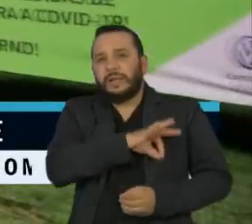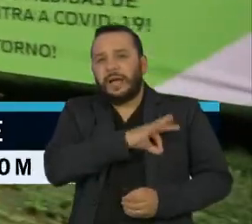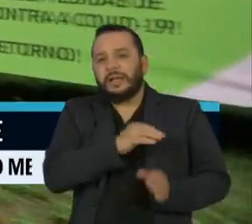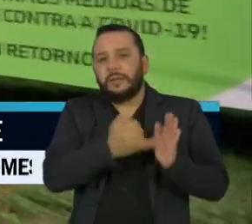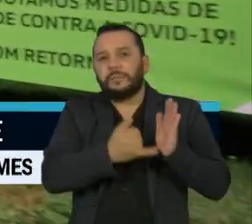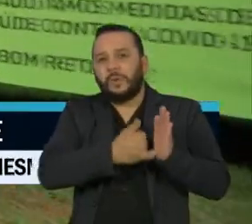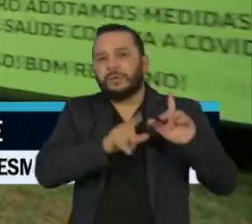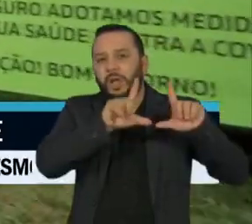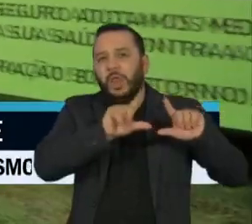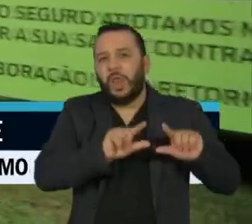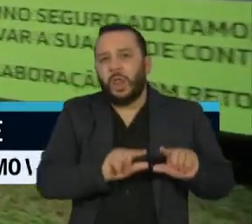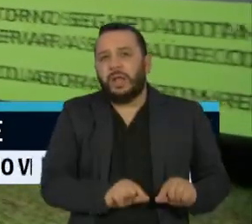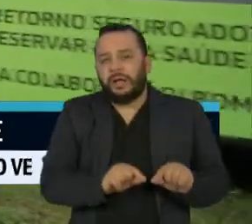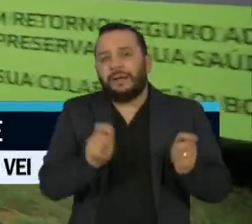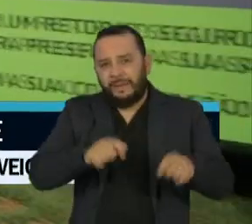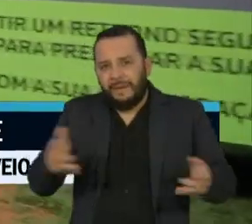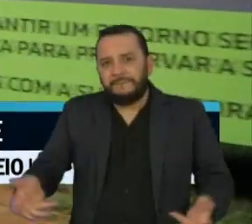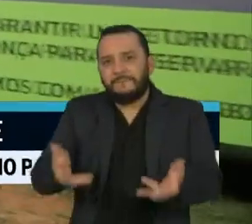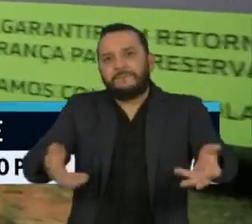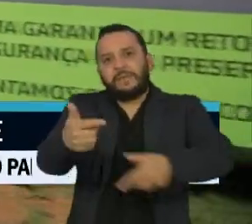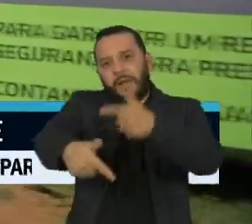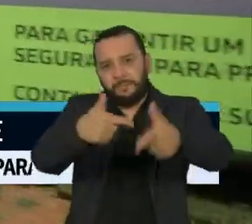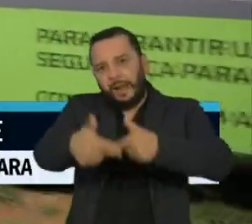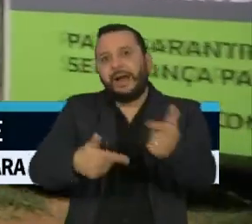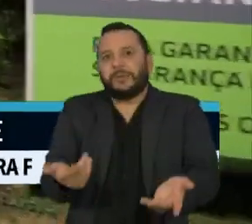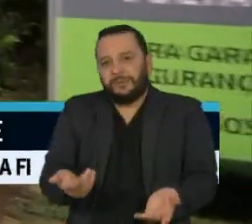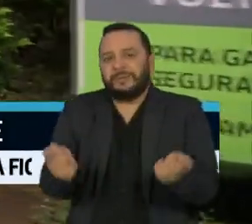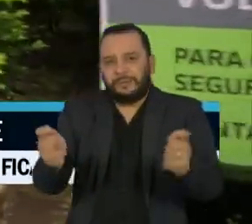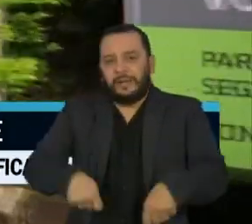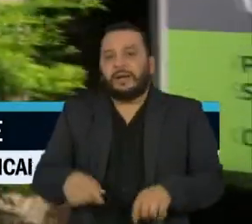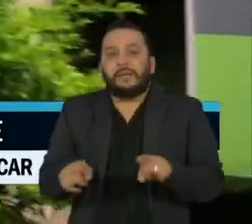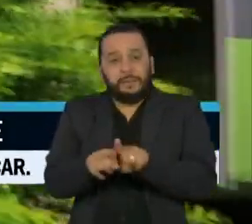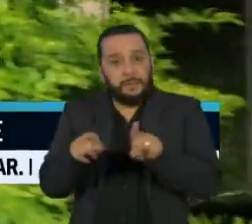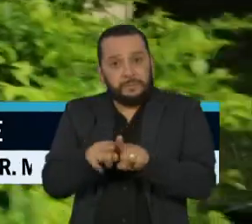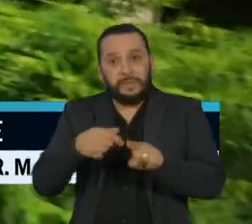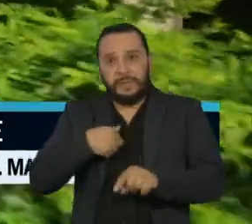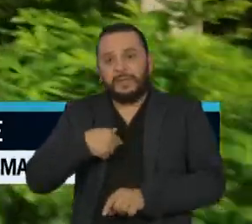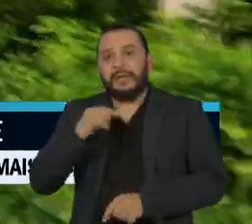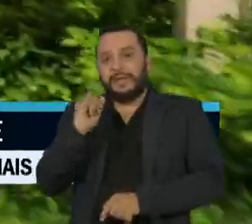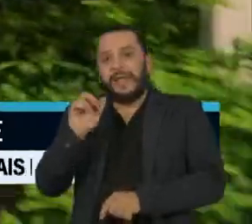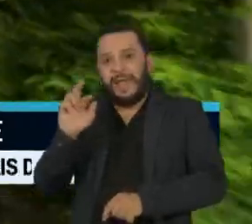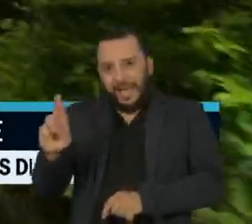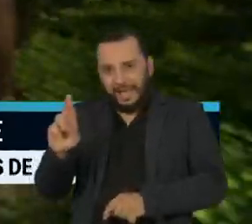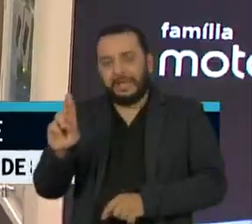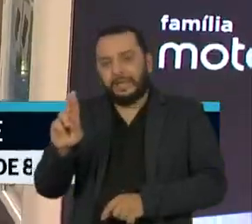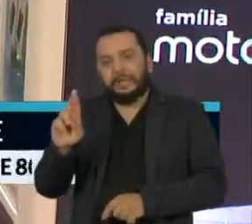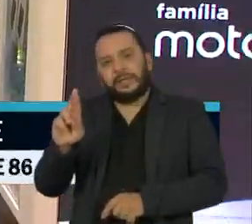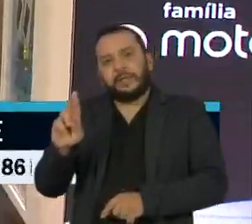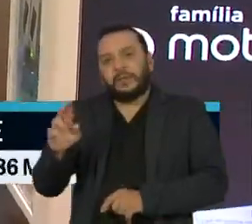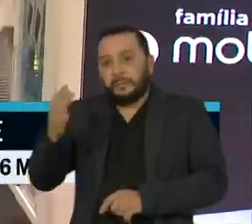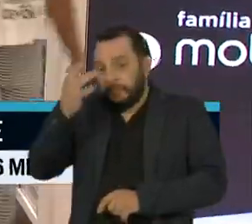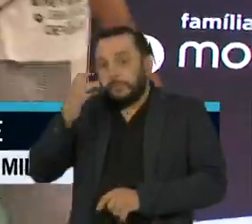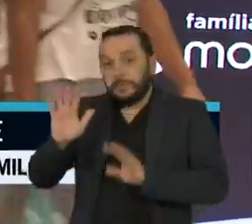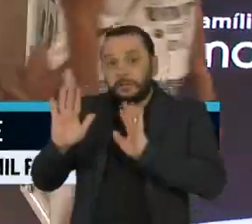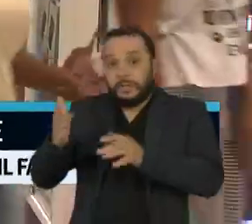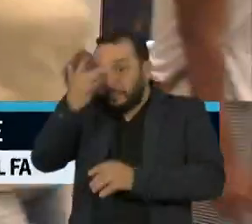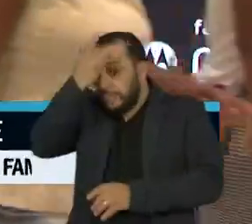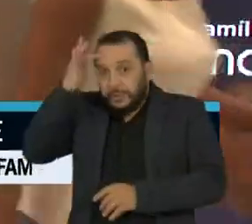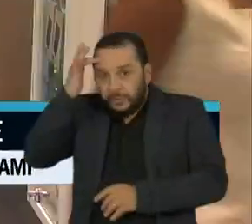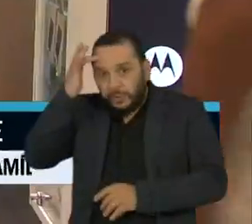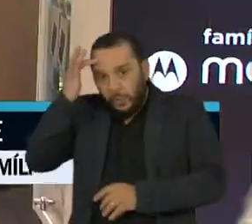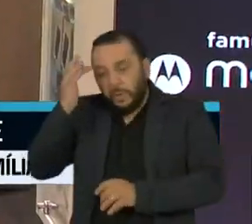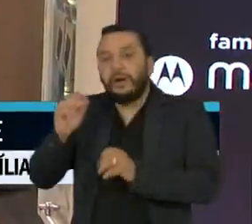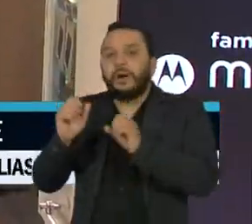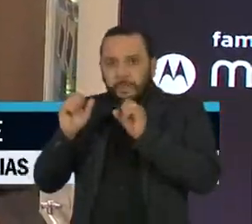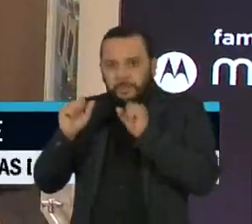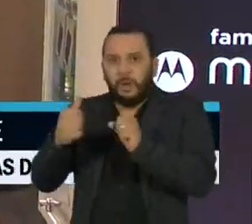e reduzir a informalidade além da redução das deduções do imposto de renda das pessoas físicas e sua atinge diretamente